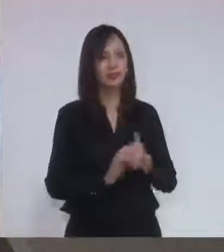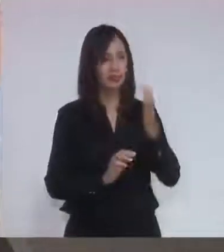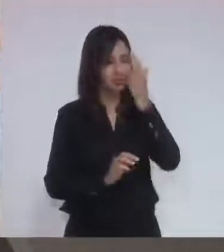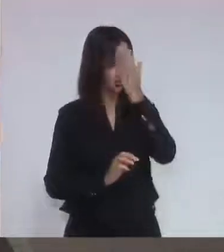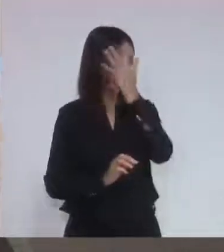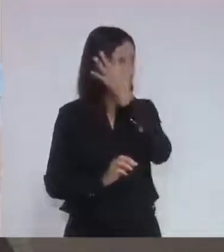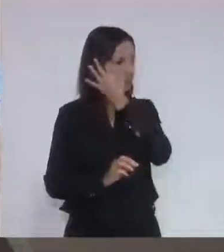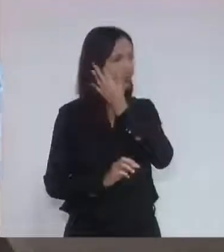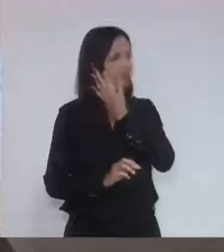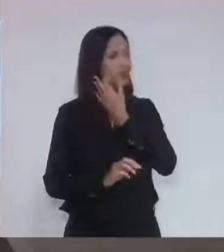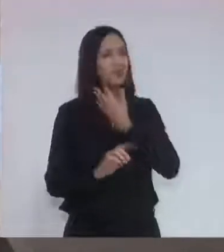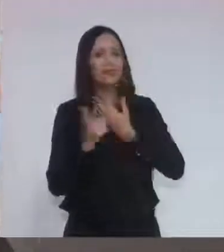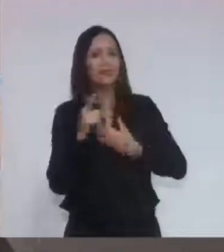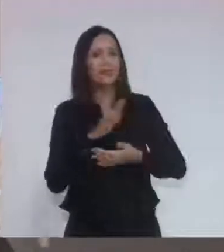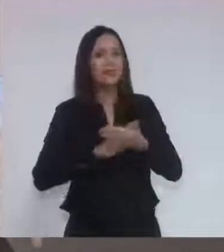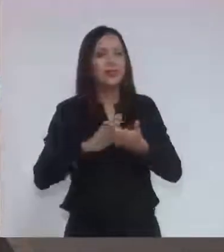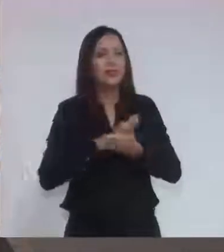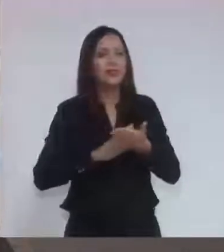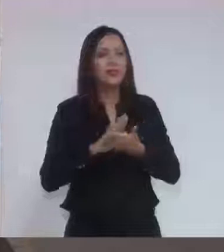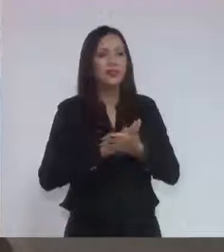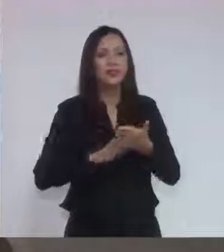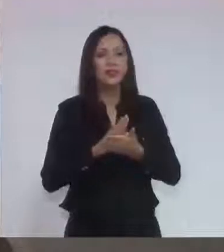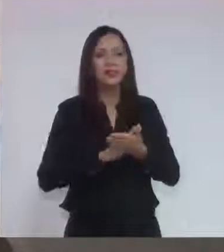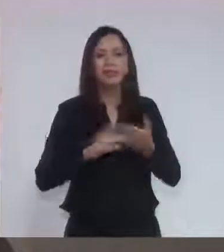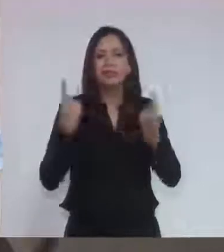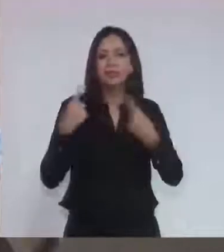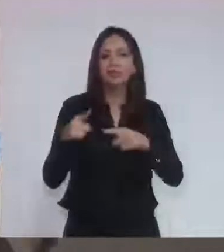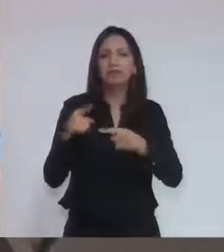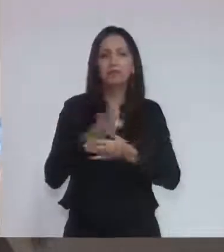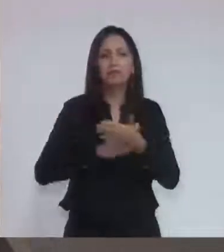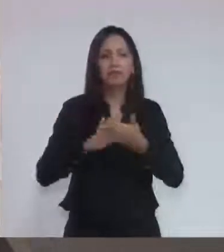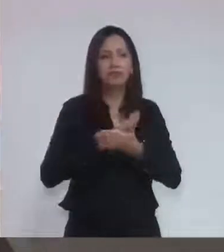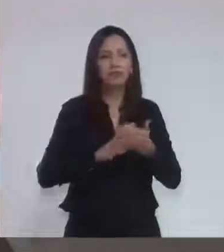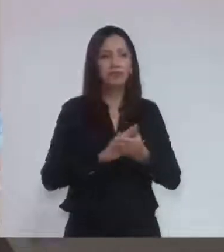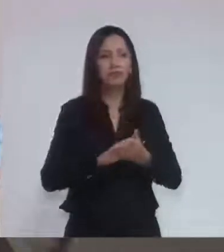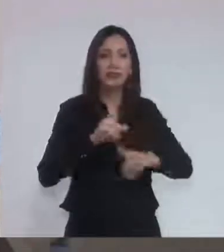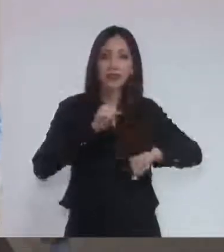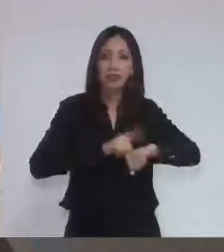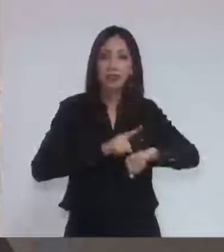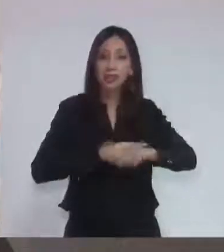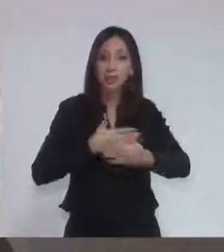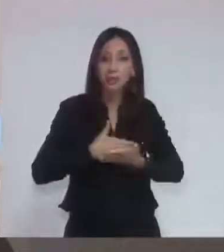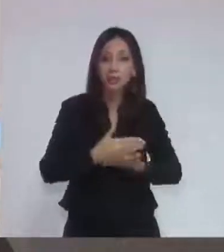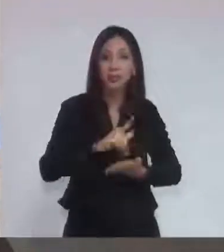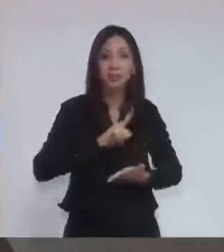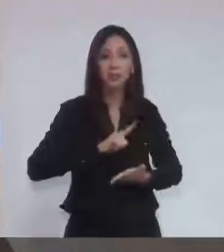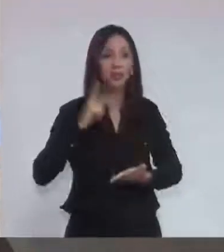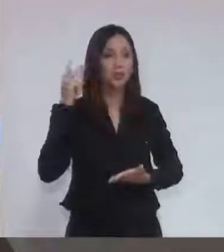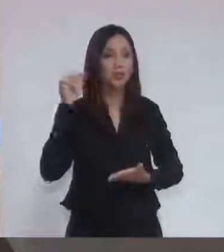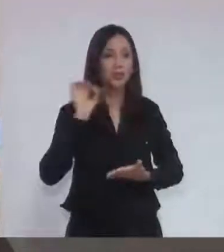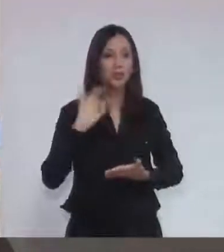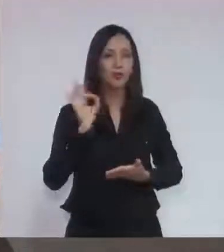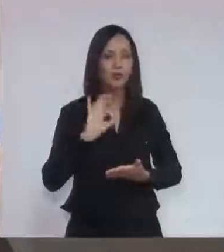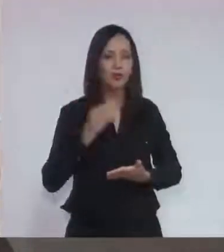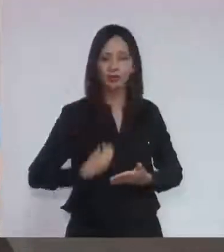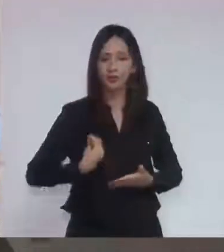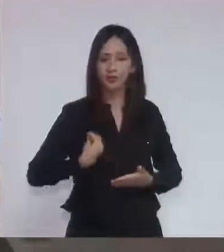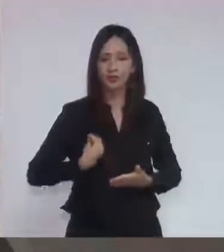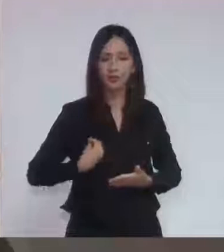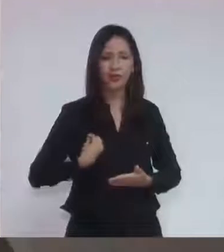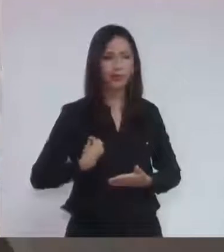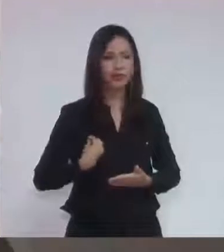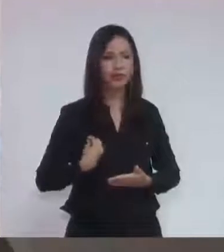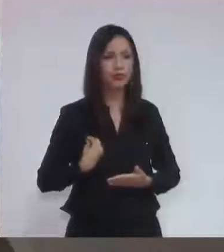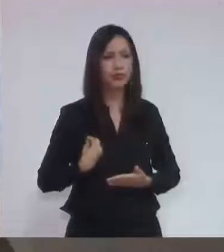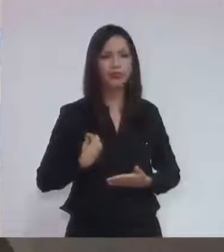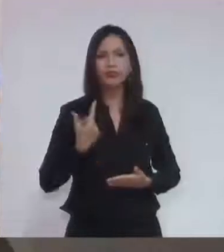Não tem nada de demagogia, né, e longe disso, mas a partir do momento que a gente não ouve os próprios moradores, a gente não